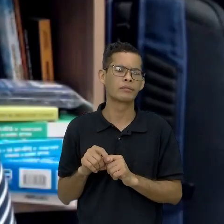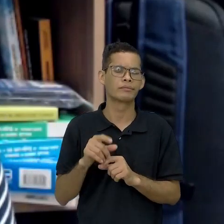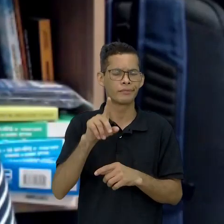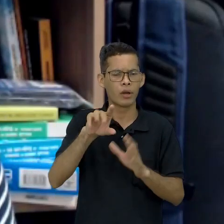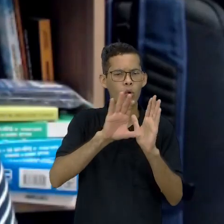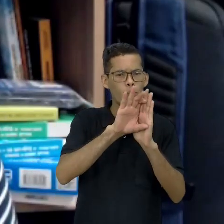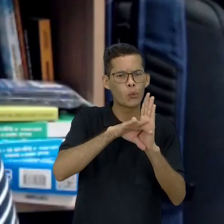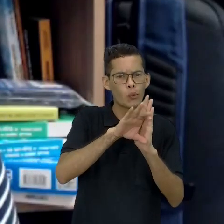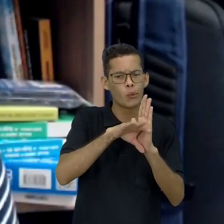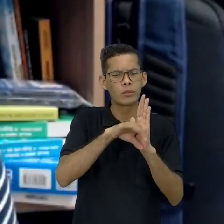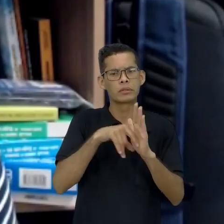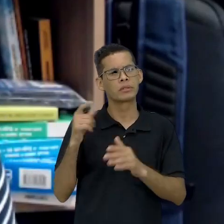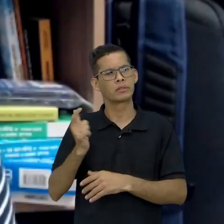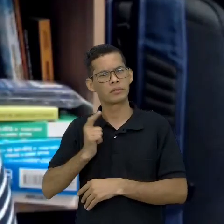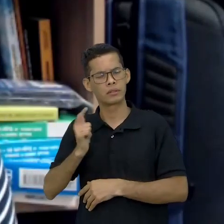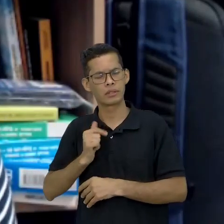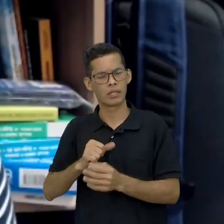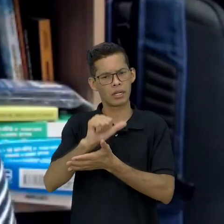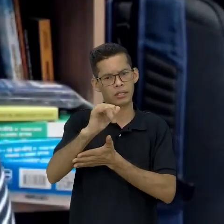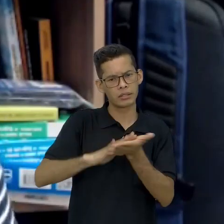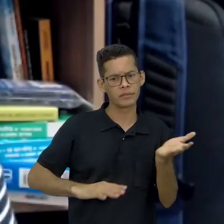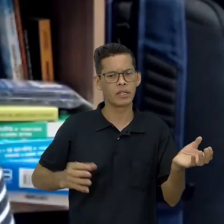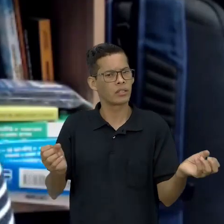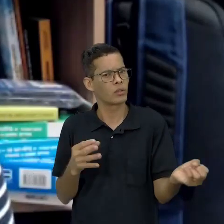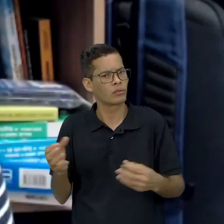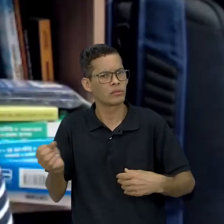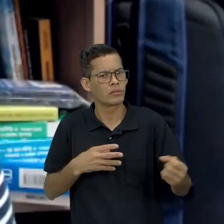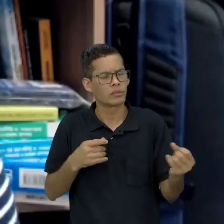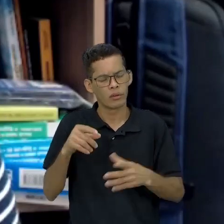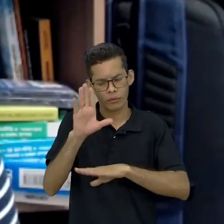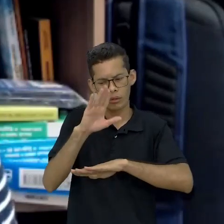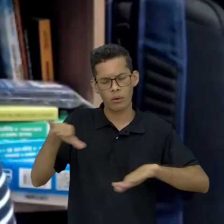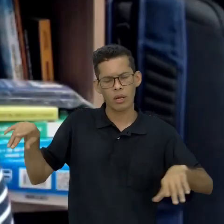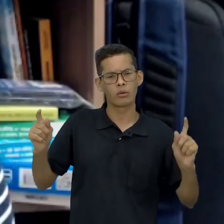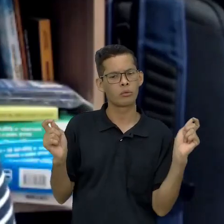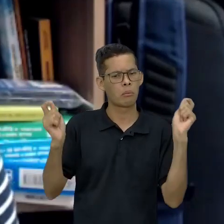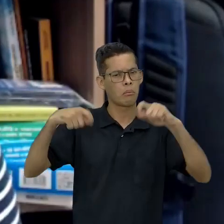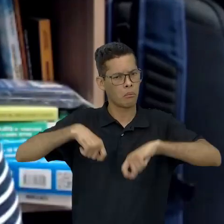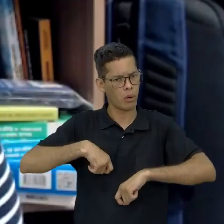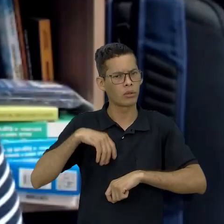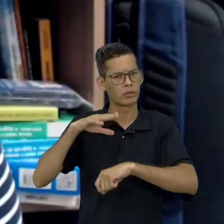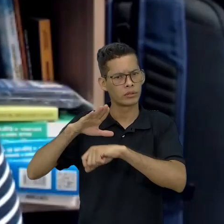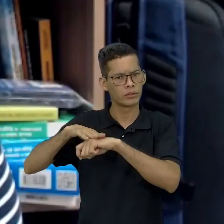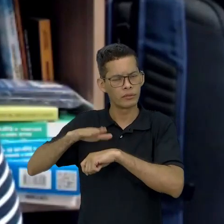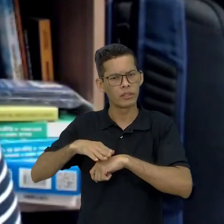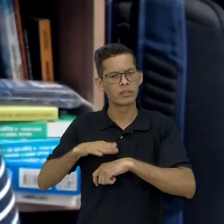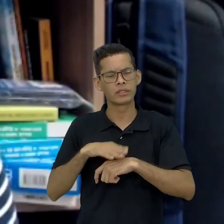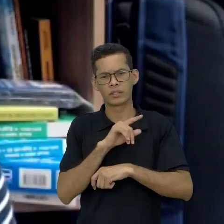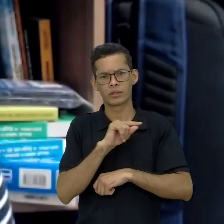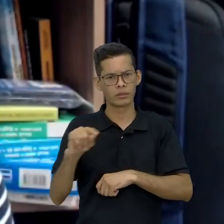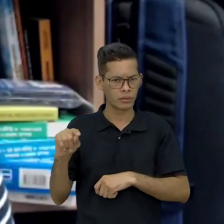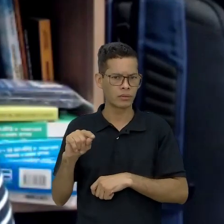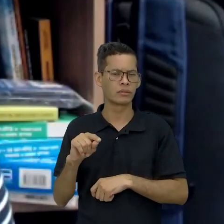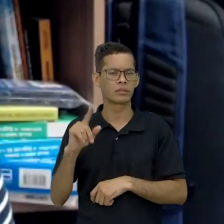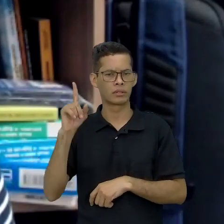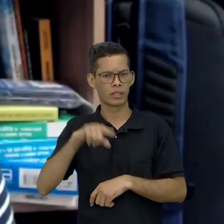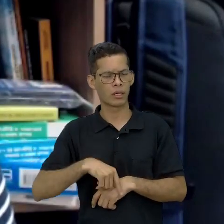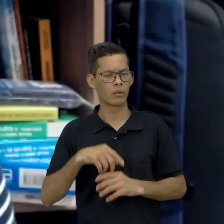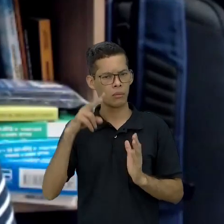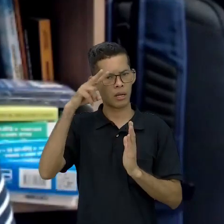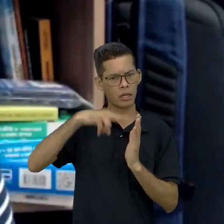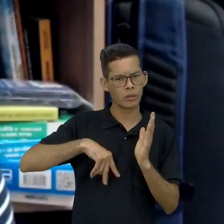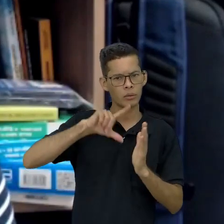né, haverá atividades novas, que o aluno possa fazer uma leitura prévia, destacar